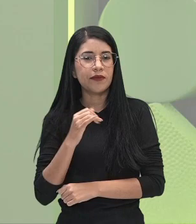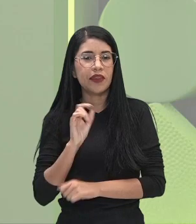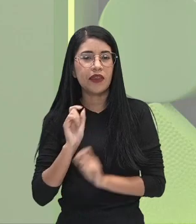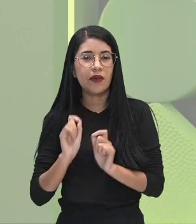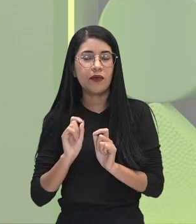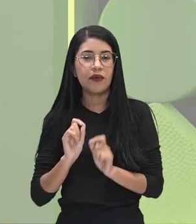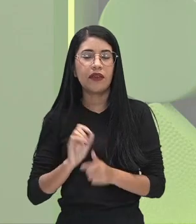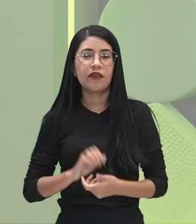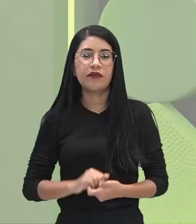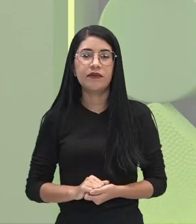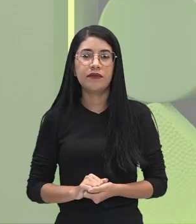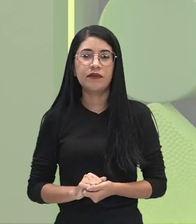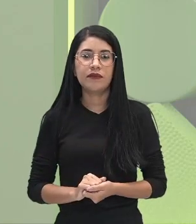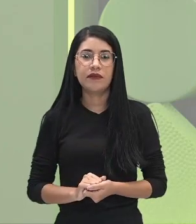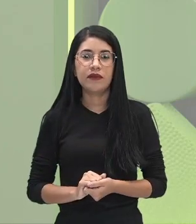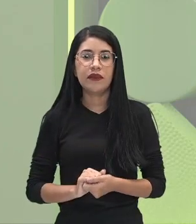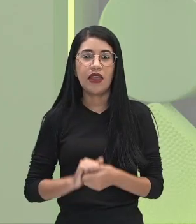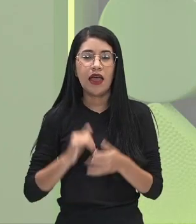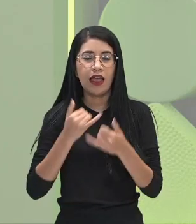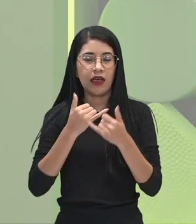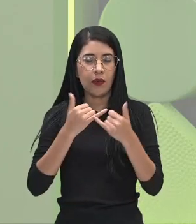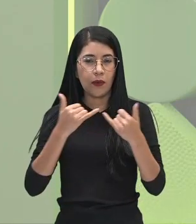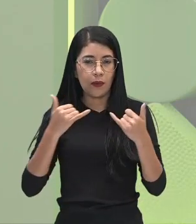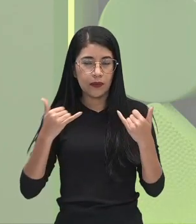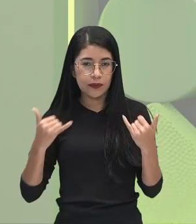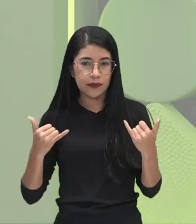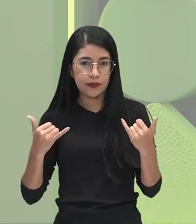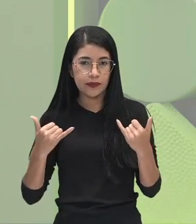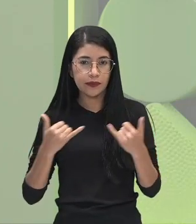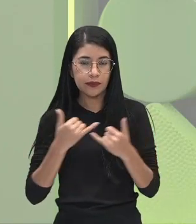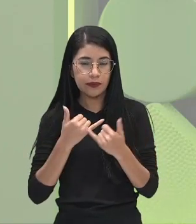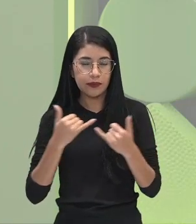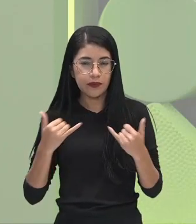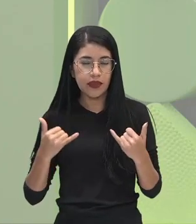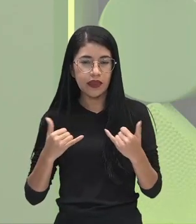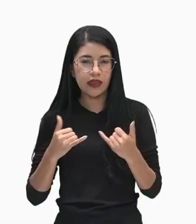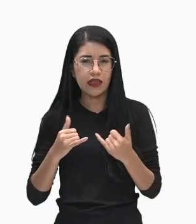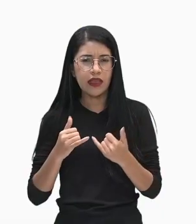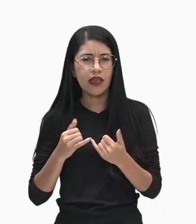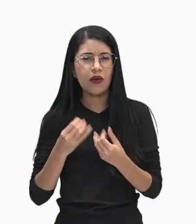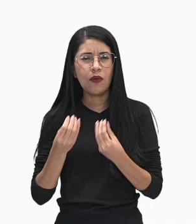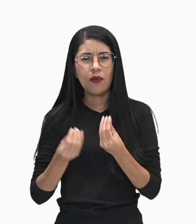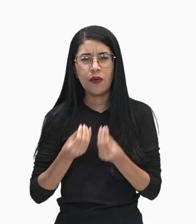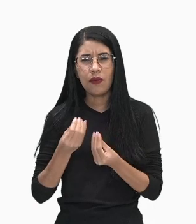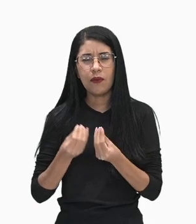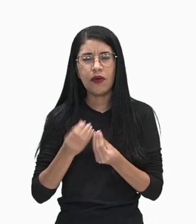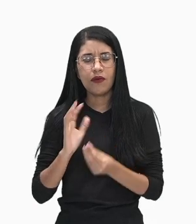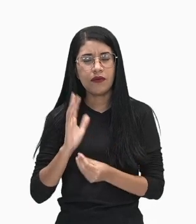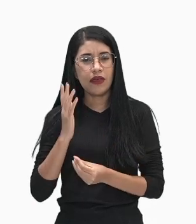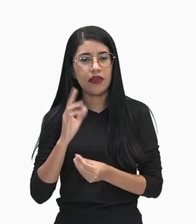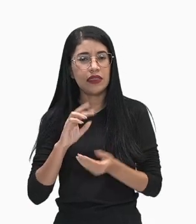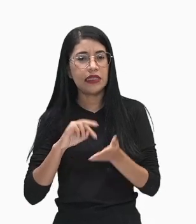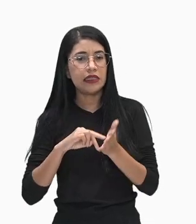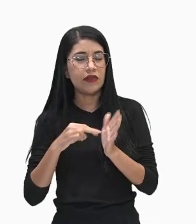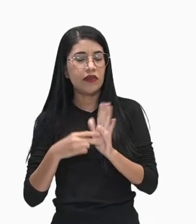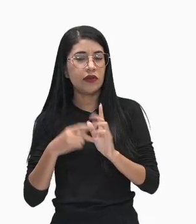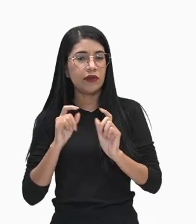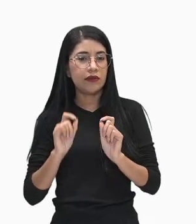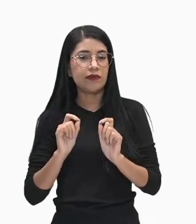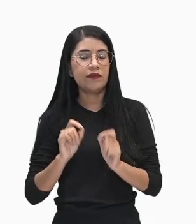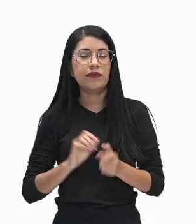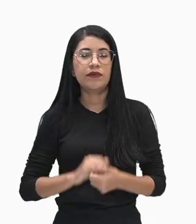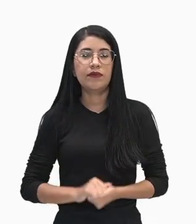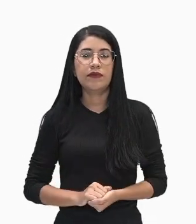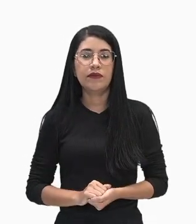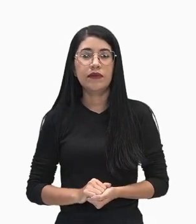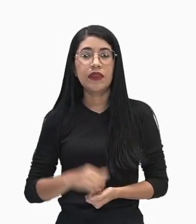é a conhecida corrente elétrica. Vamos saber o que é a corrente elétrica então, pessoal? Olha